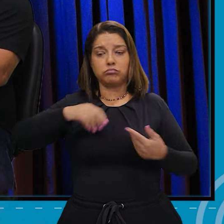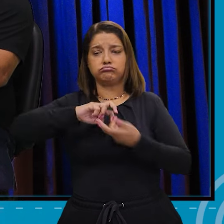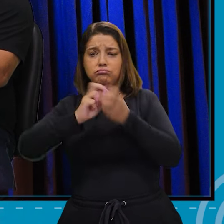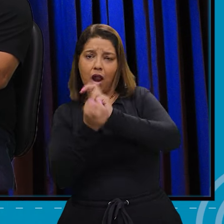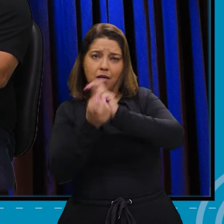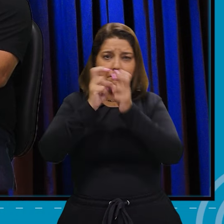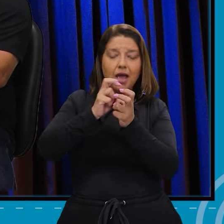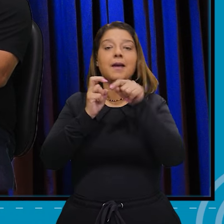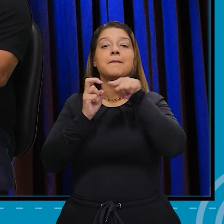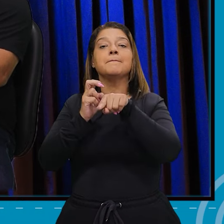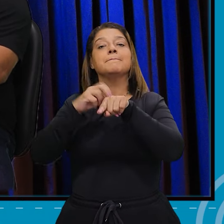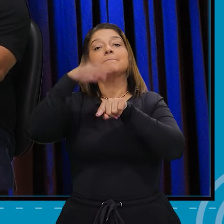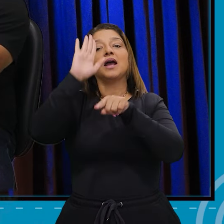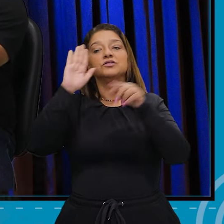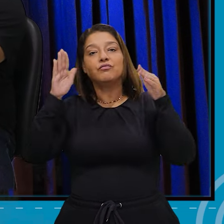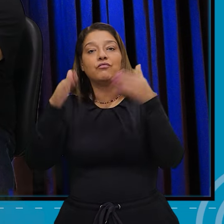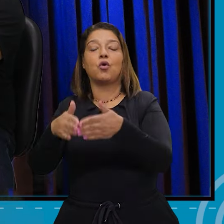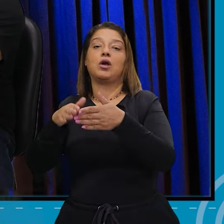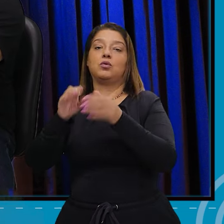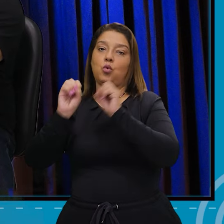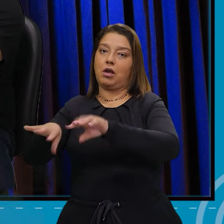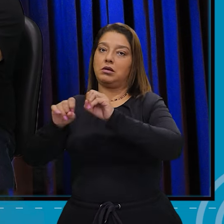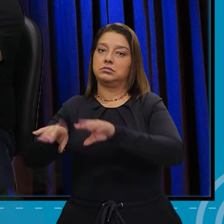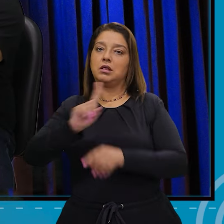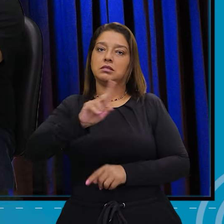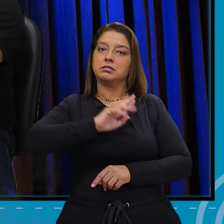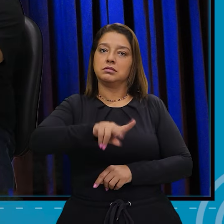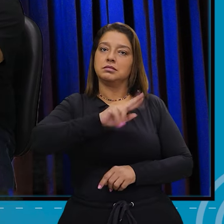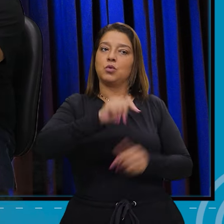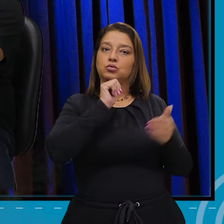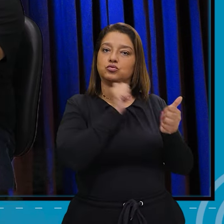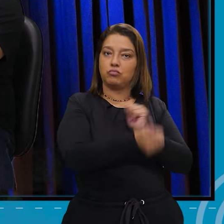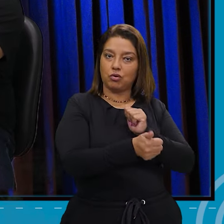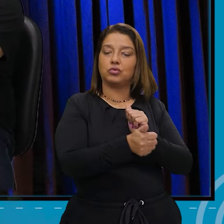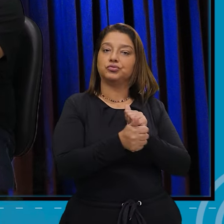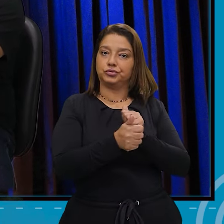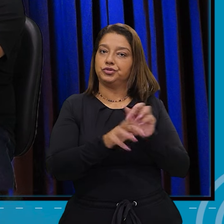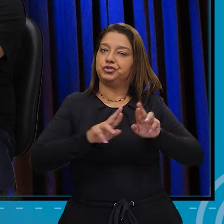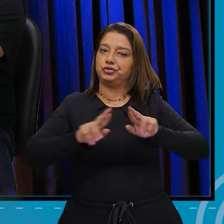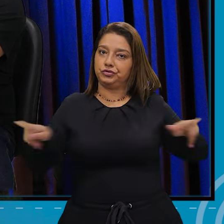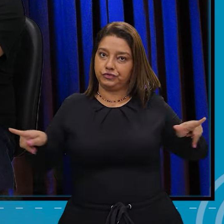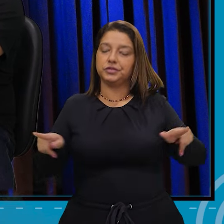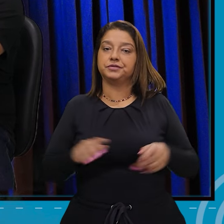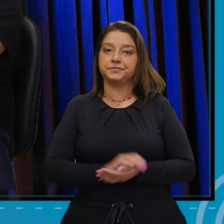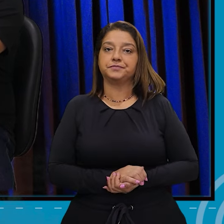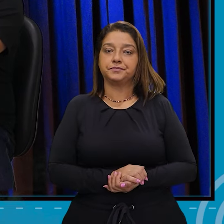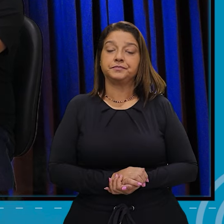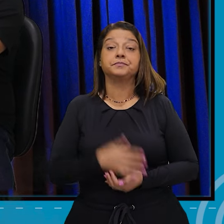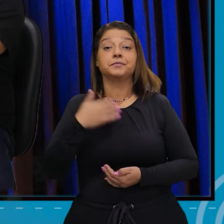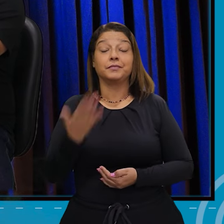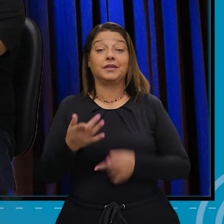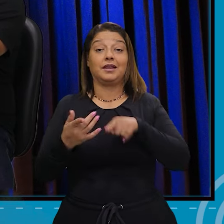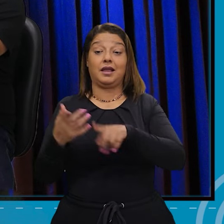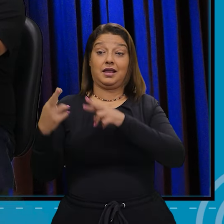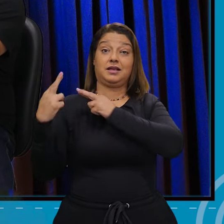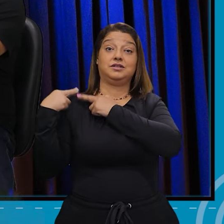papel educativo e não mais tão esportivizado. Eu acho que essa é a grande diferença. E